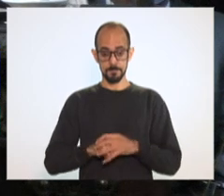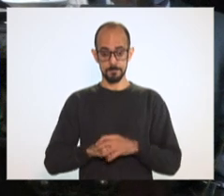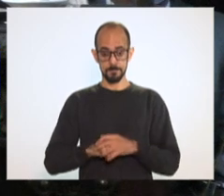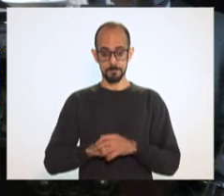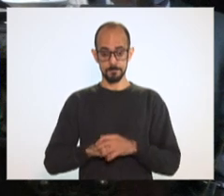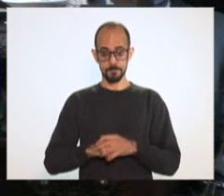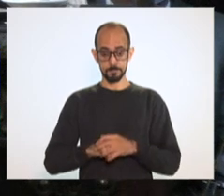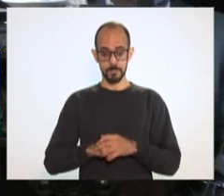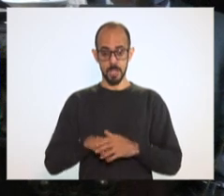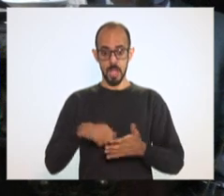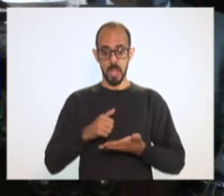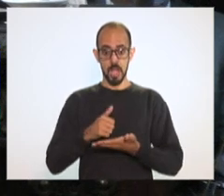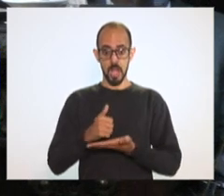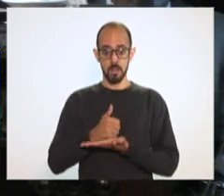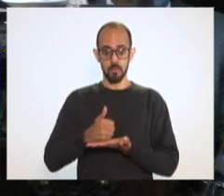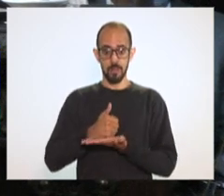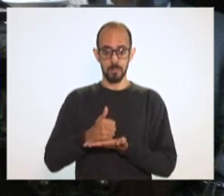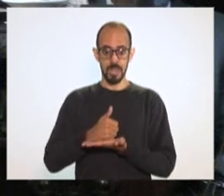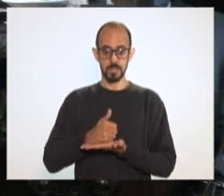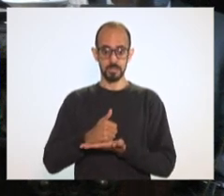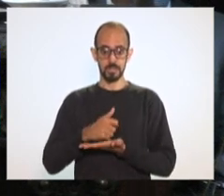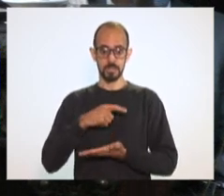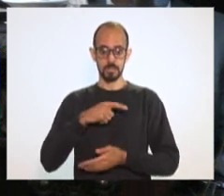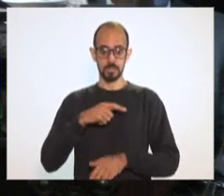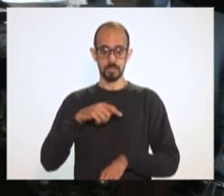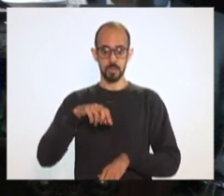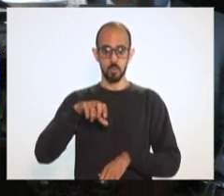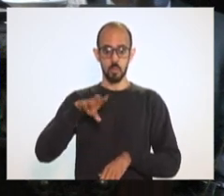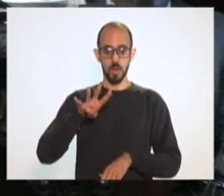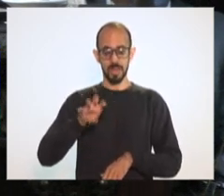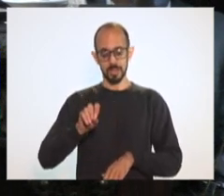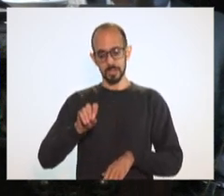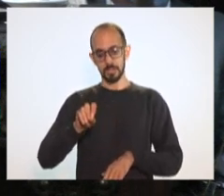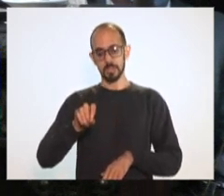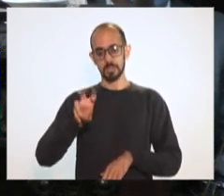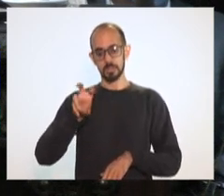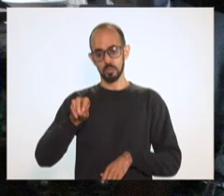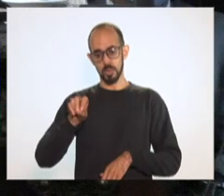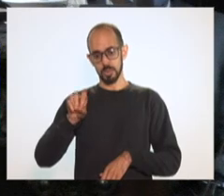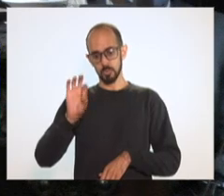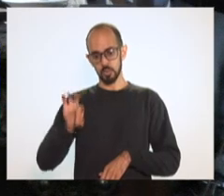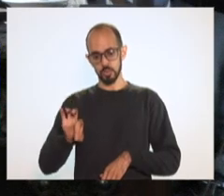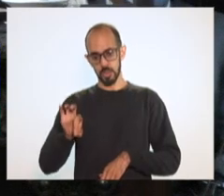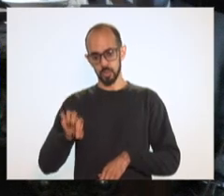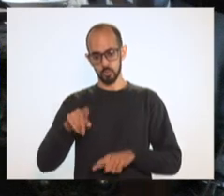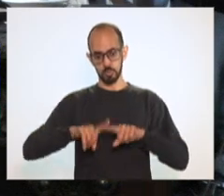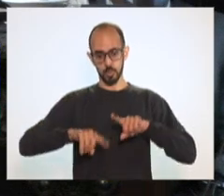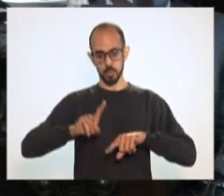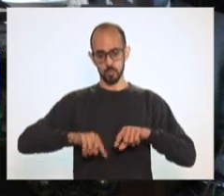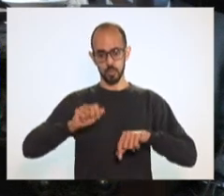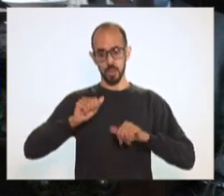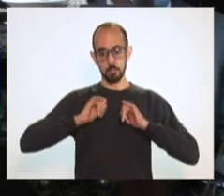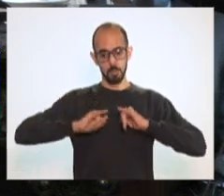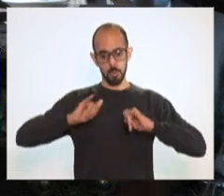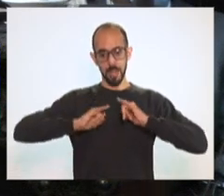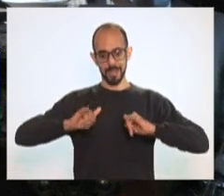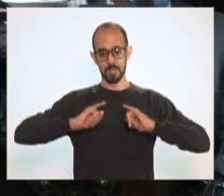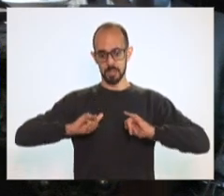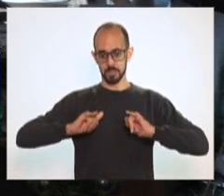na farmácia 40, 50% do produto é publicidade e propaganda.